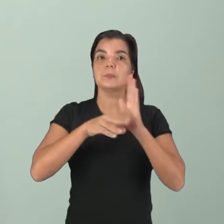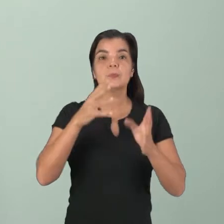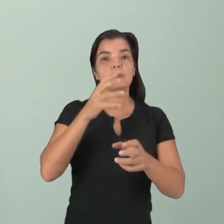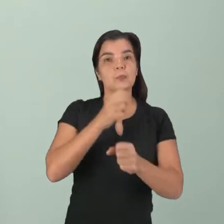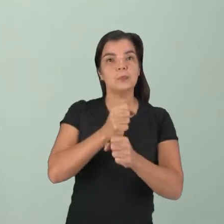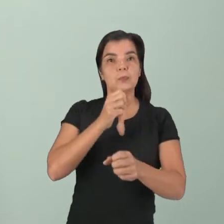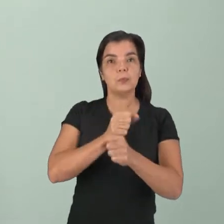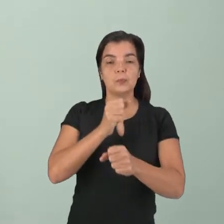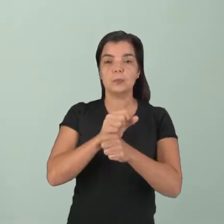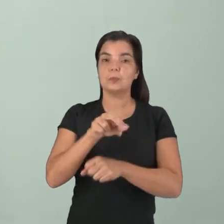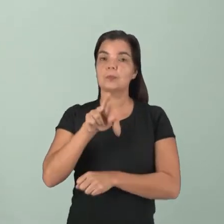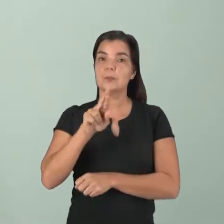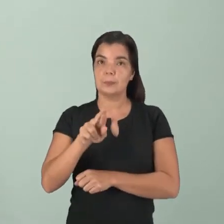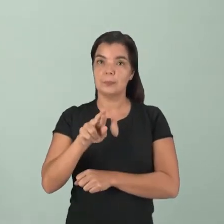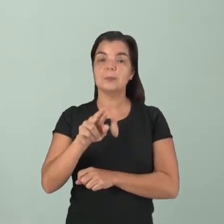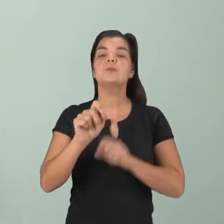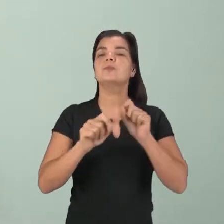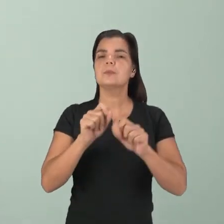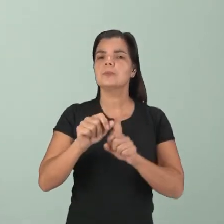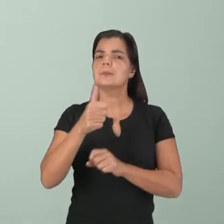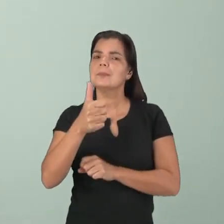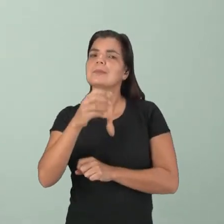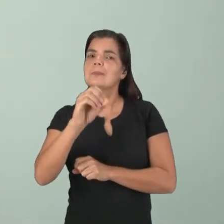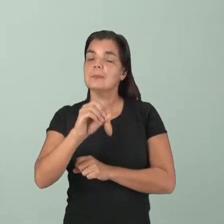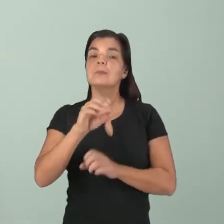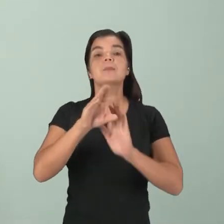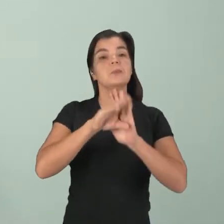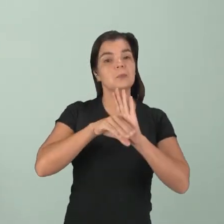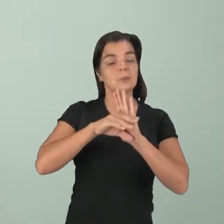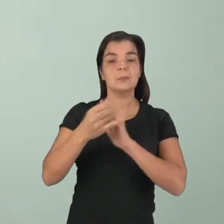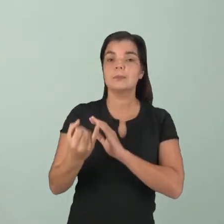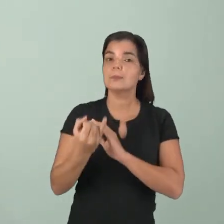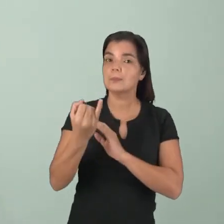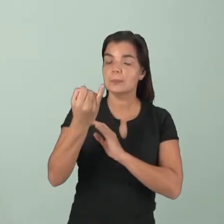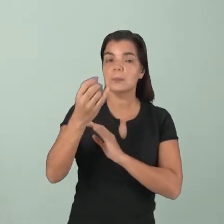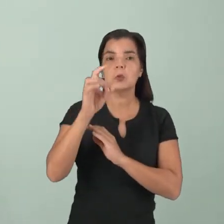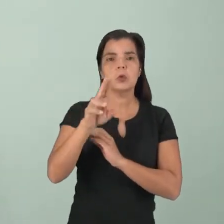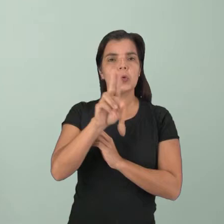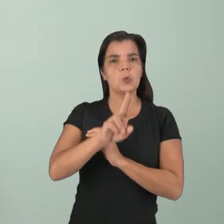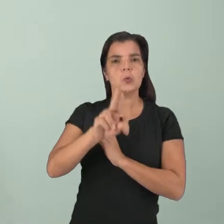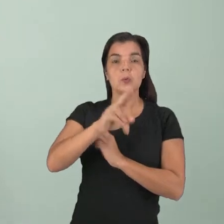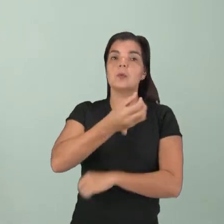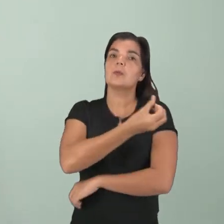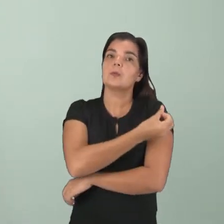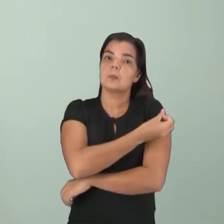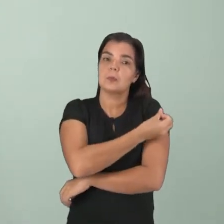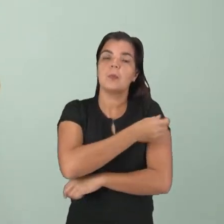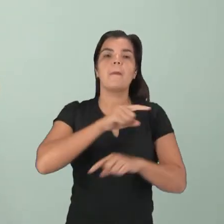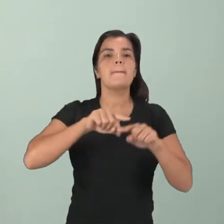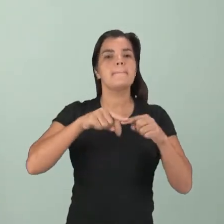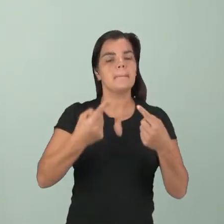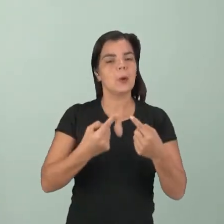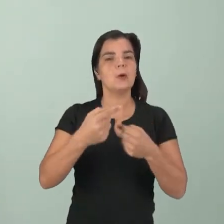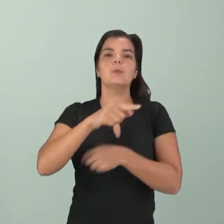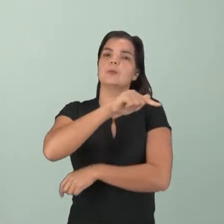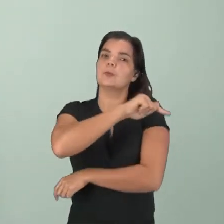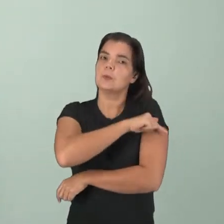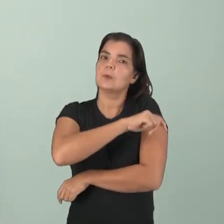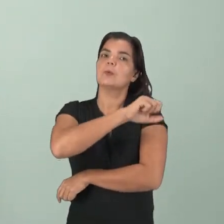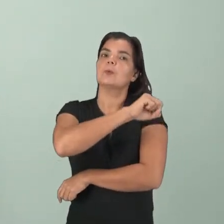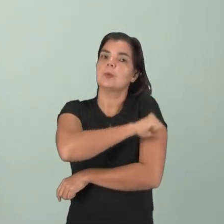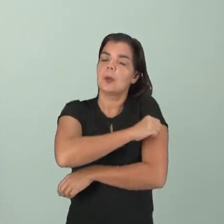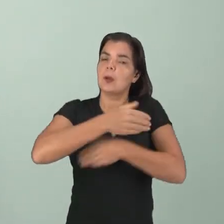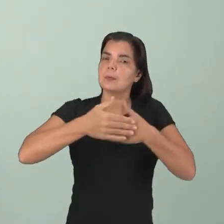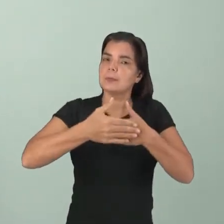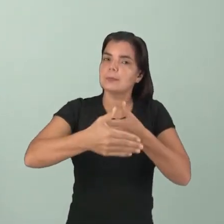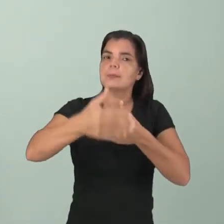números racionais na forma decimal. É um conteúdo muito importante que a gente vai utilizar não somente no sexto, vai ser uma ferramenta para o sétimo, para o oitavo